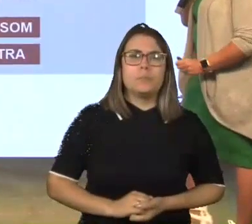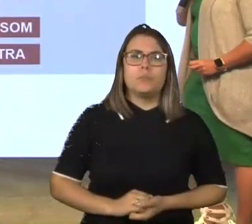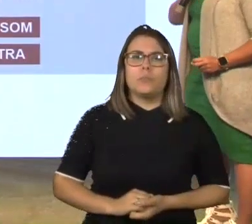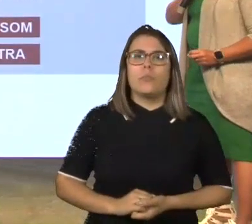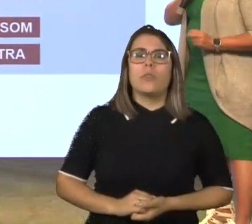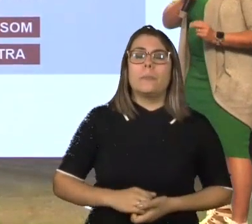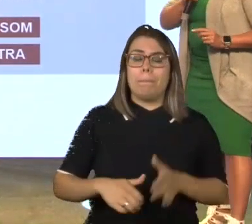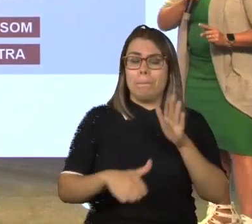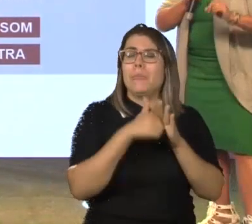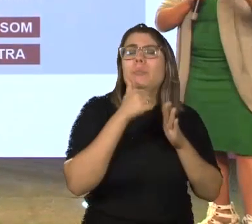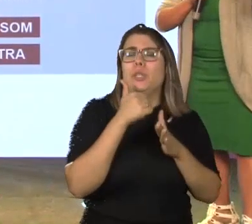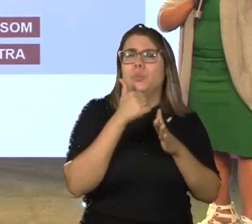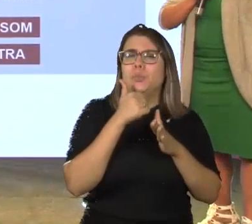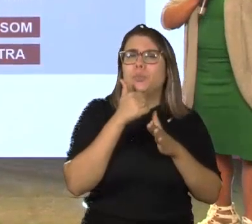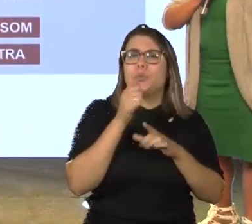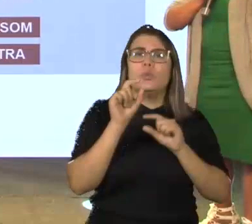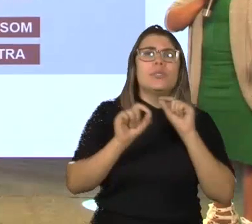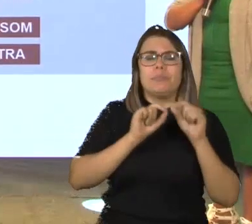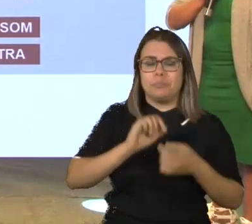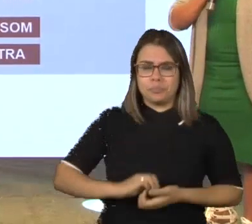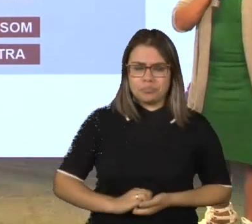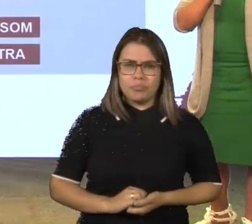Primeiro, vem, primeiro pilar,